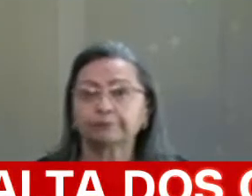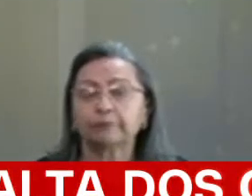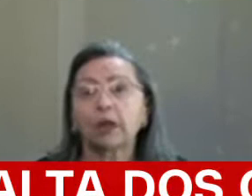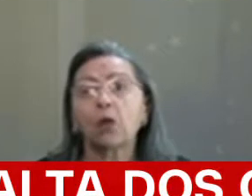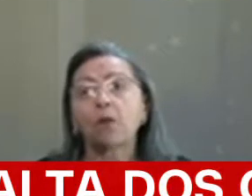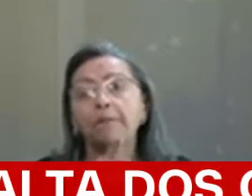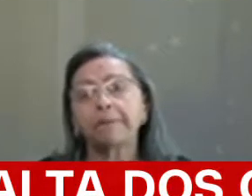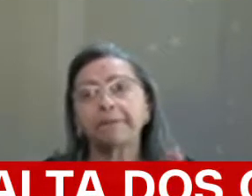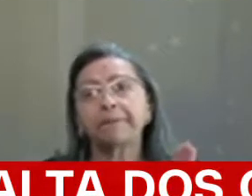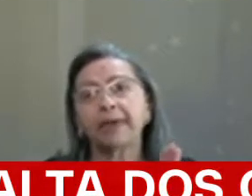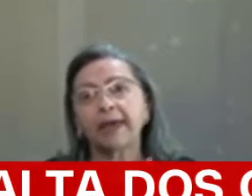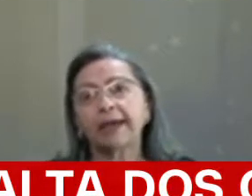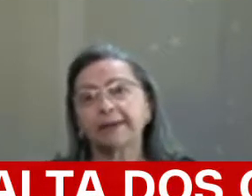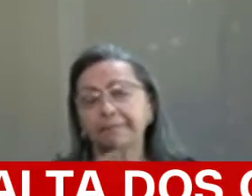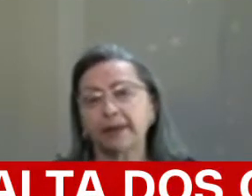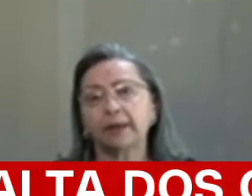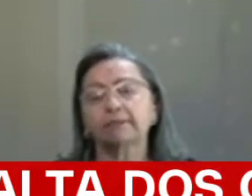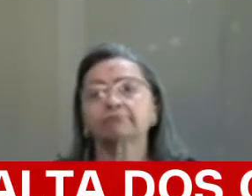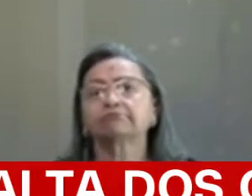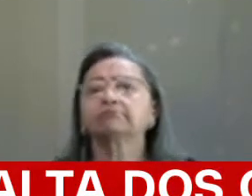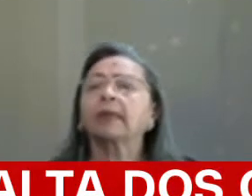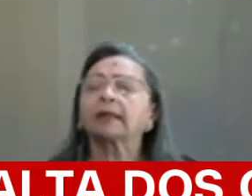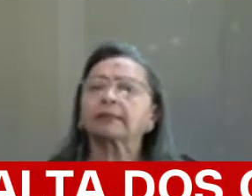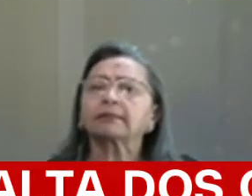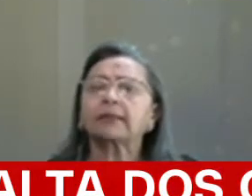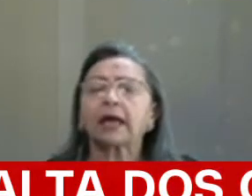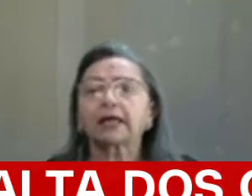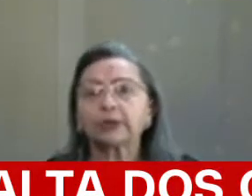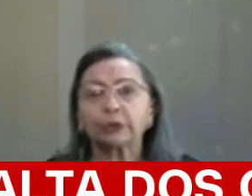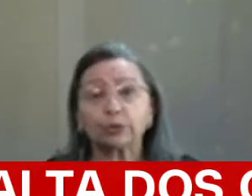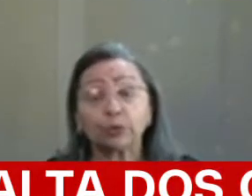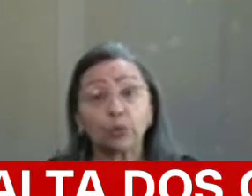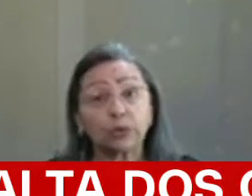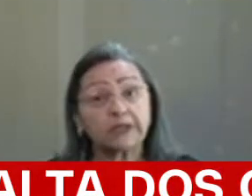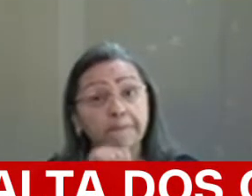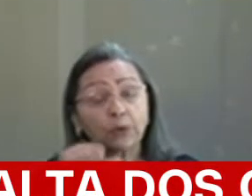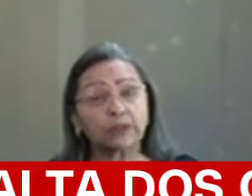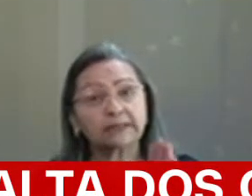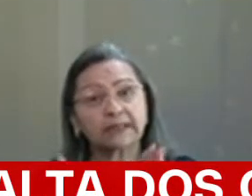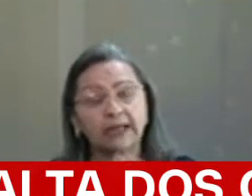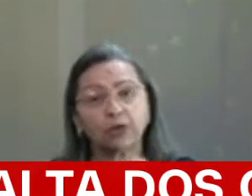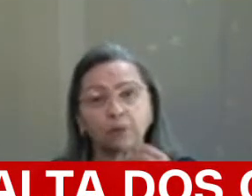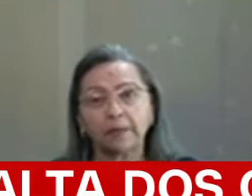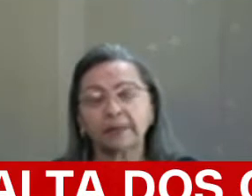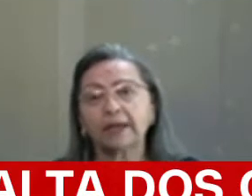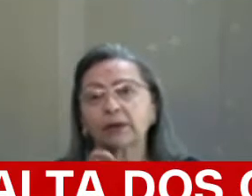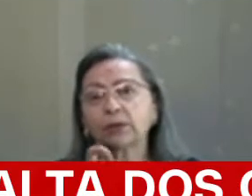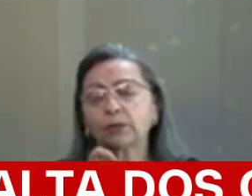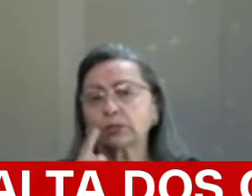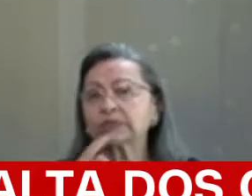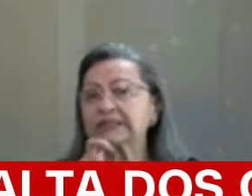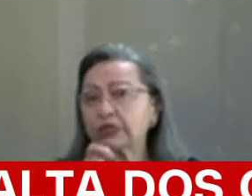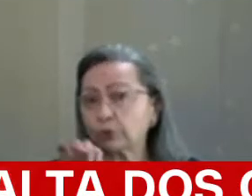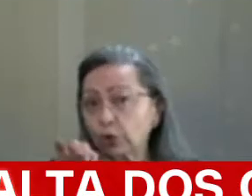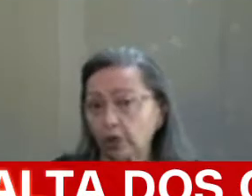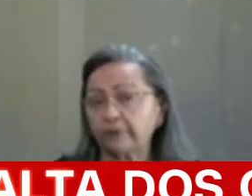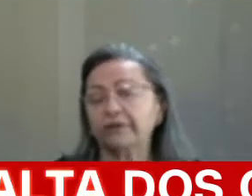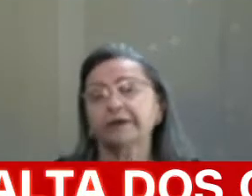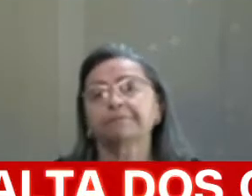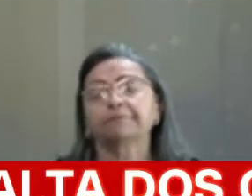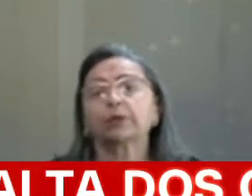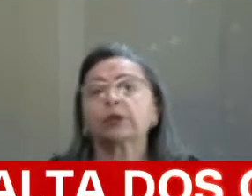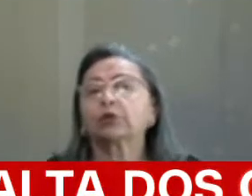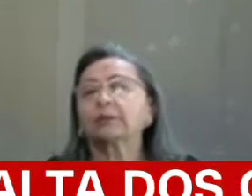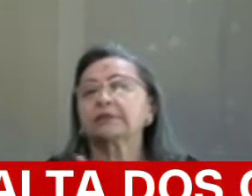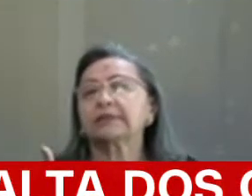PLP promove duas mudanças na Lei Complementar 159, de 19 de maio de 2017,